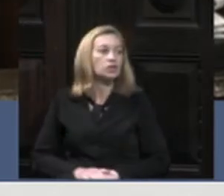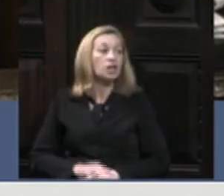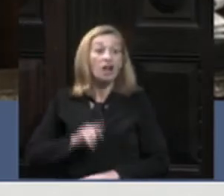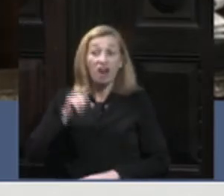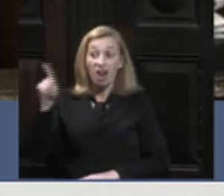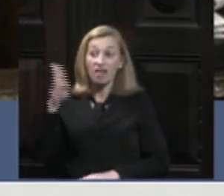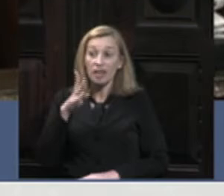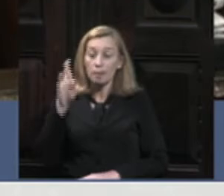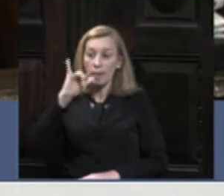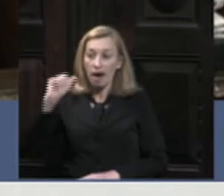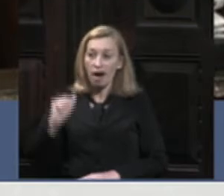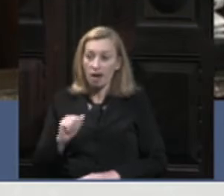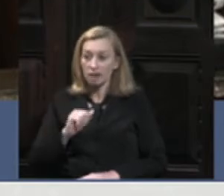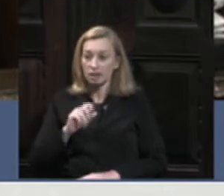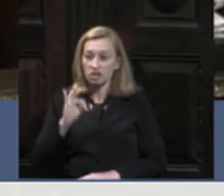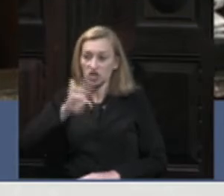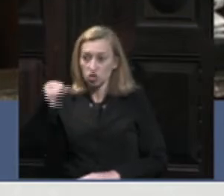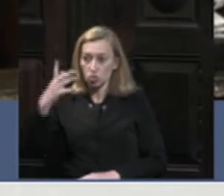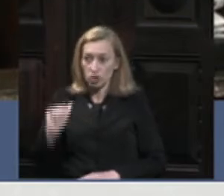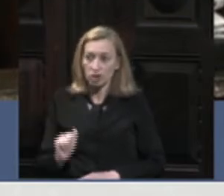Barra da Tijuca,